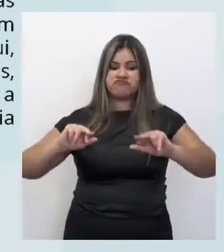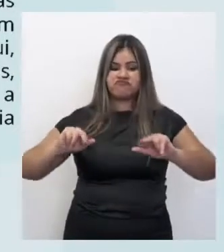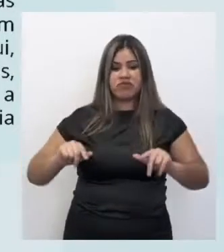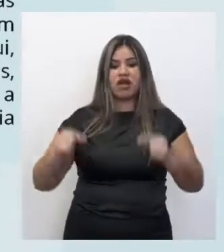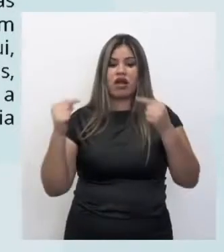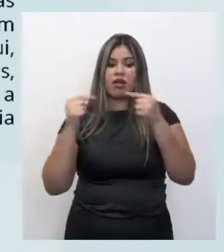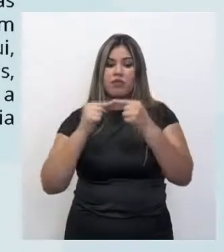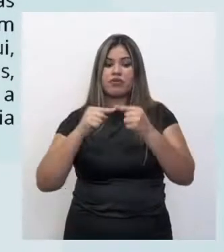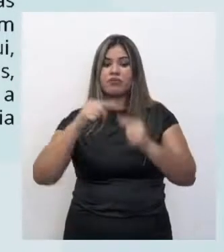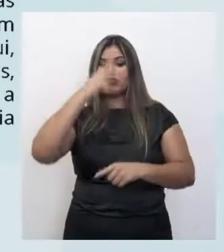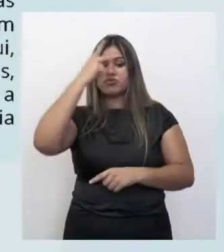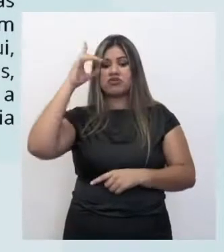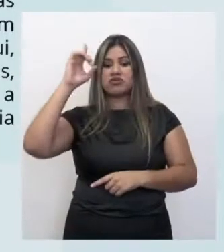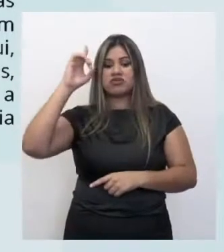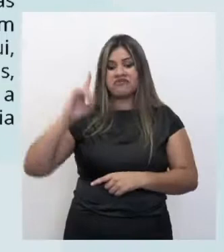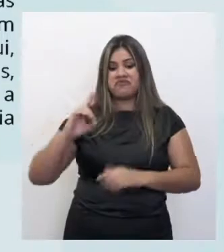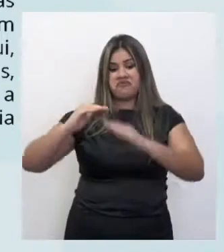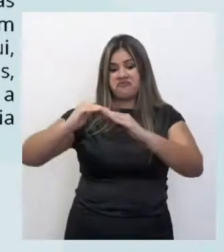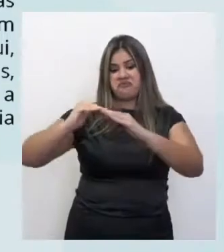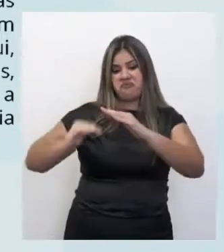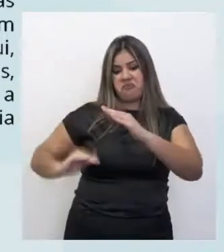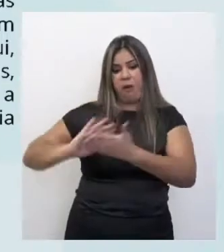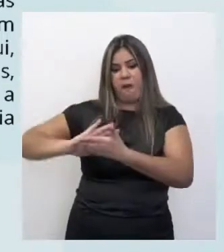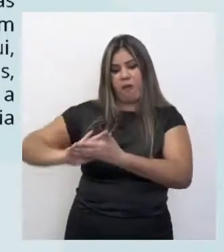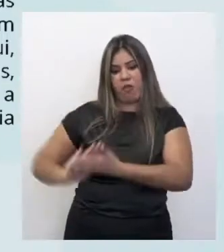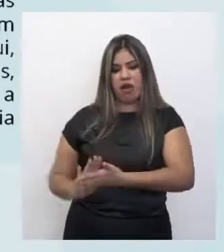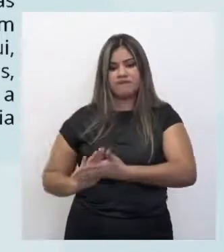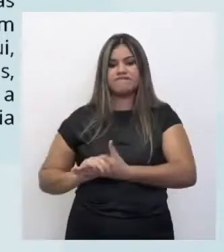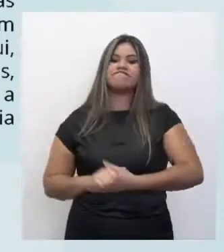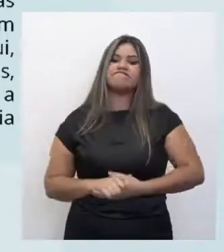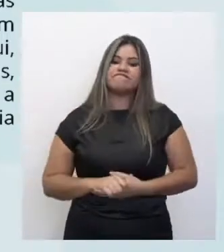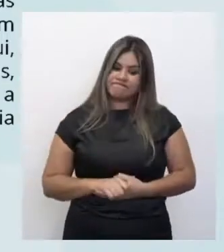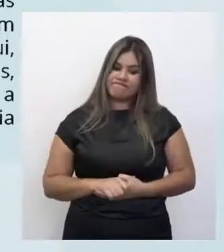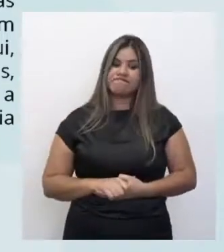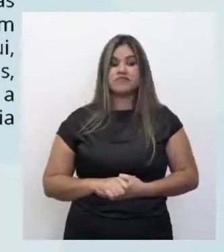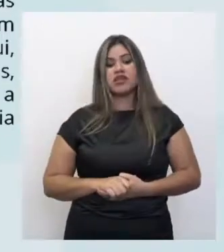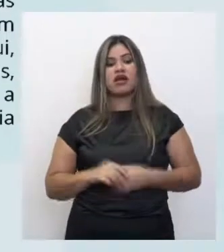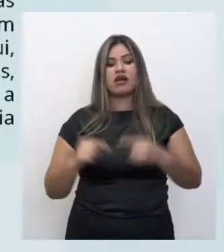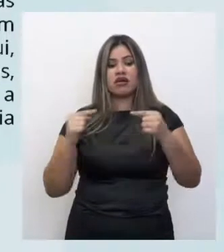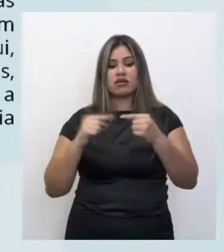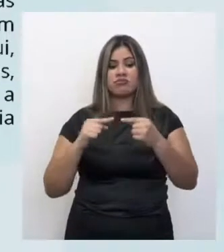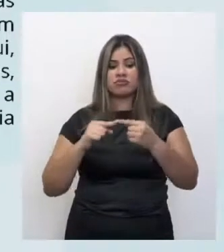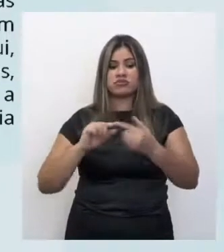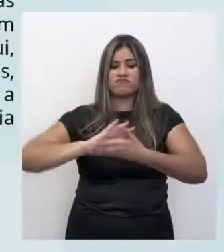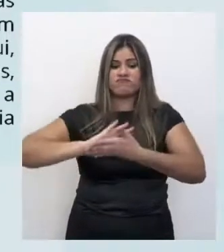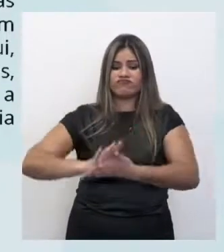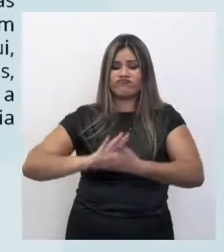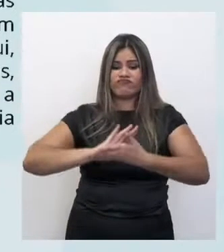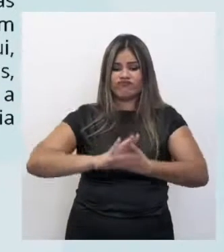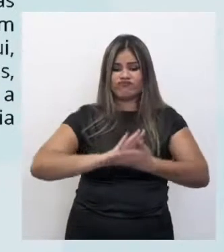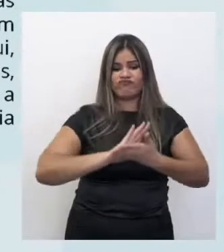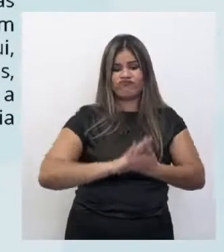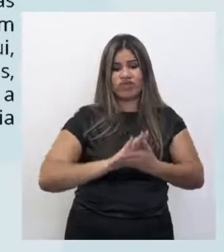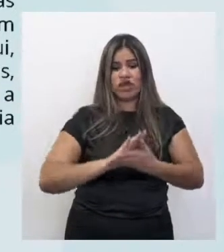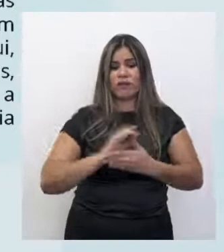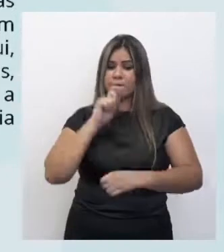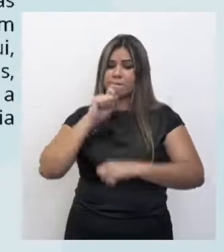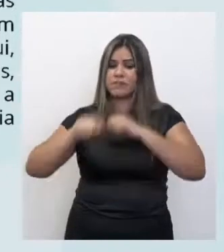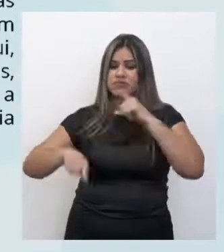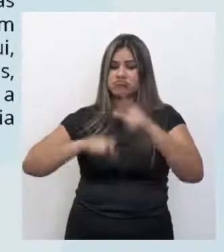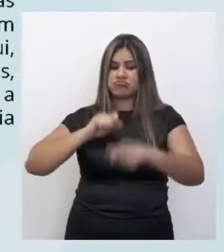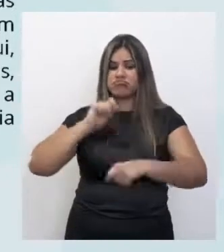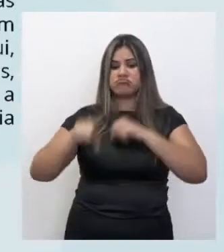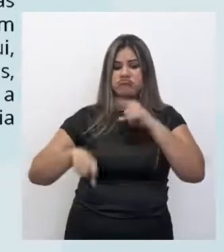as pessoas com deficiência são inferiores às pessoas sem deficiência. Isso inclui dessa forma tanto a opressão ativa e